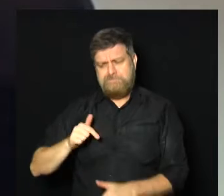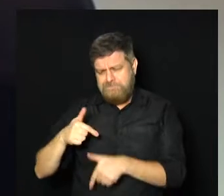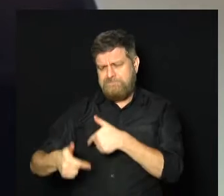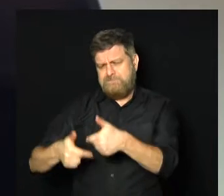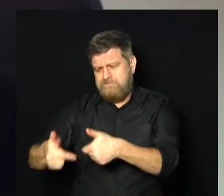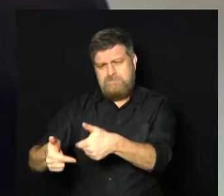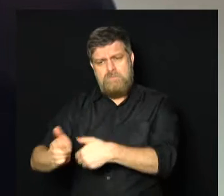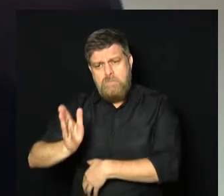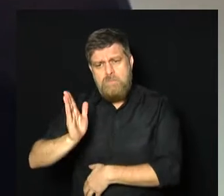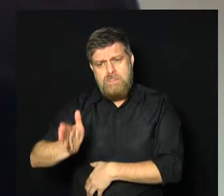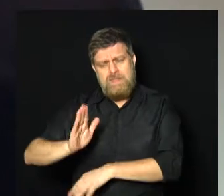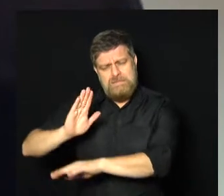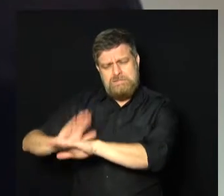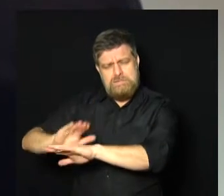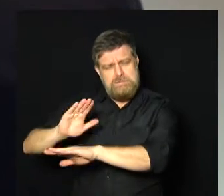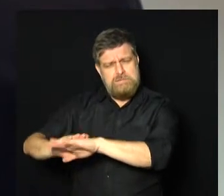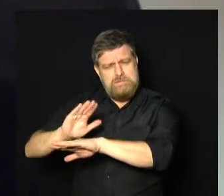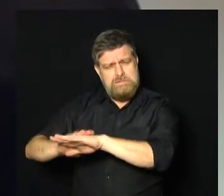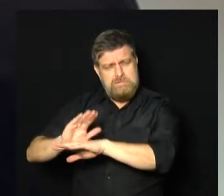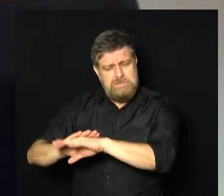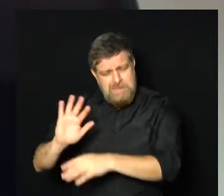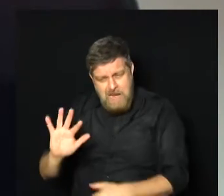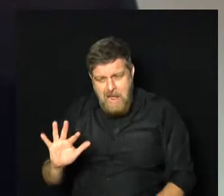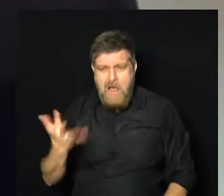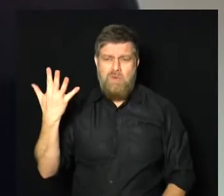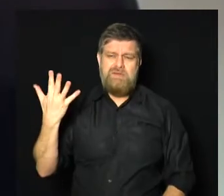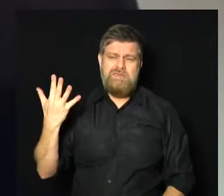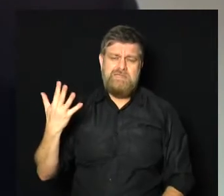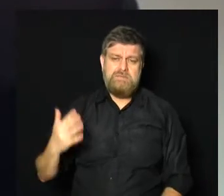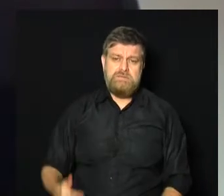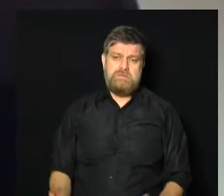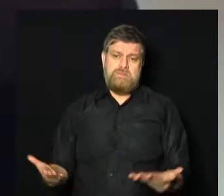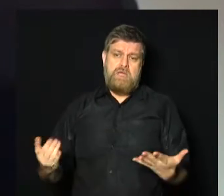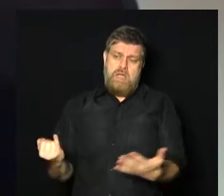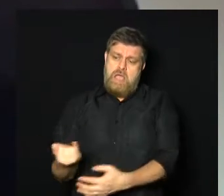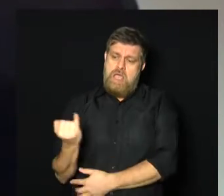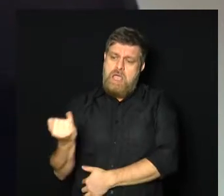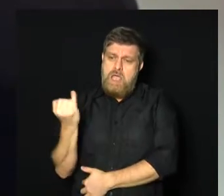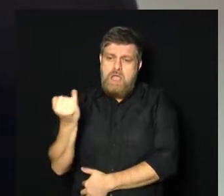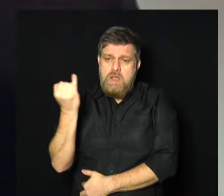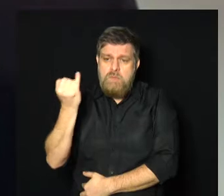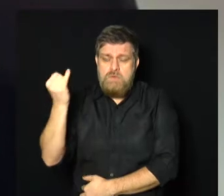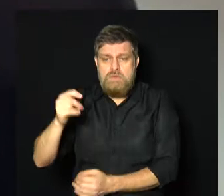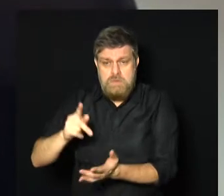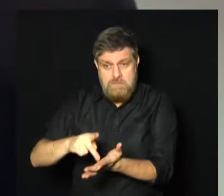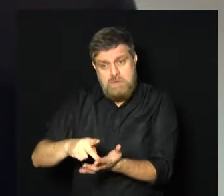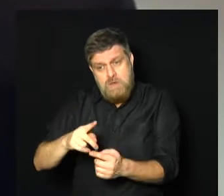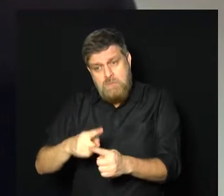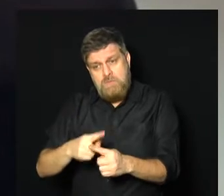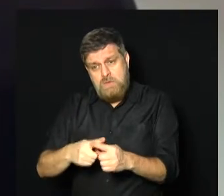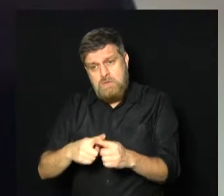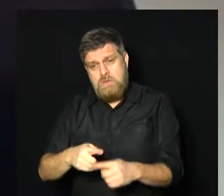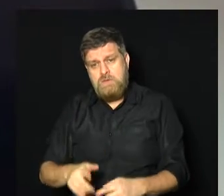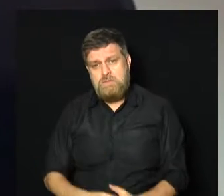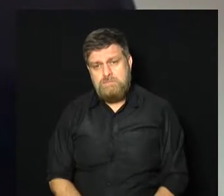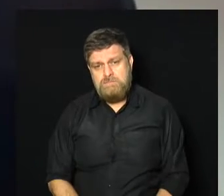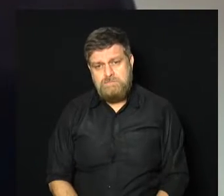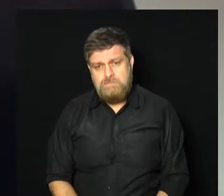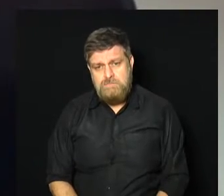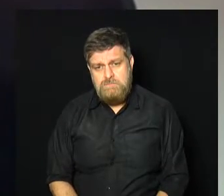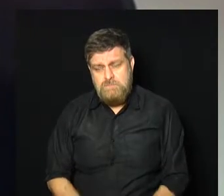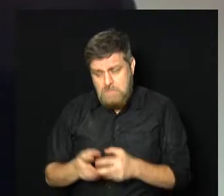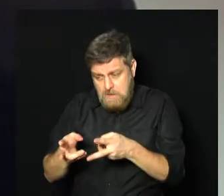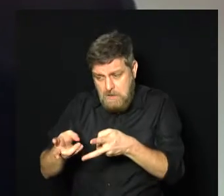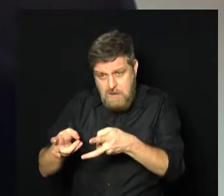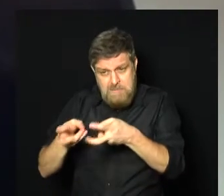já são exercidos, que já são feitos. E isso é super importante, na verdade, essa questão, porque